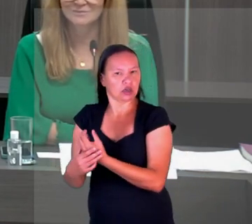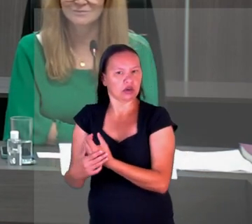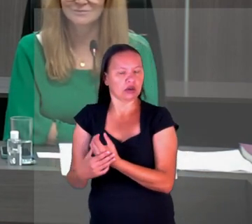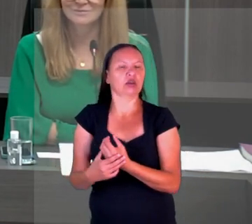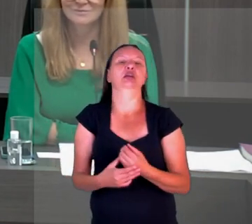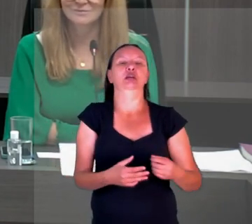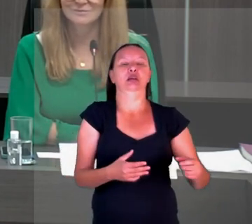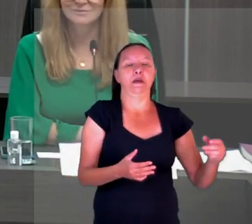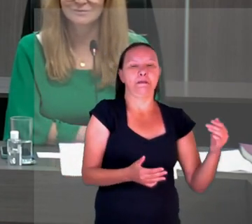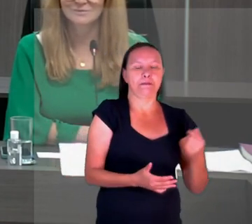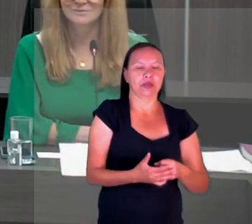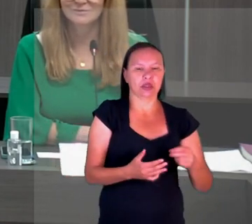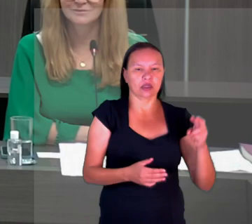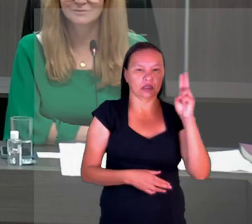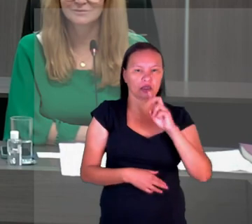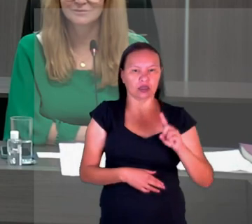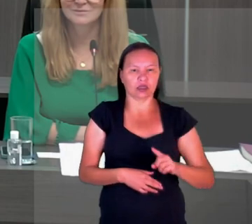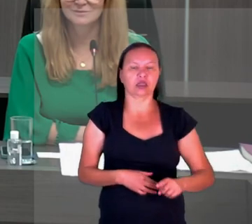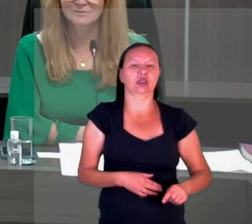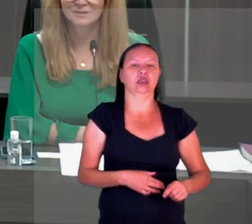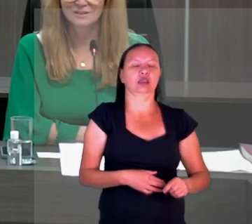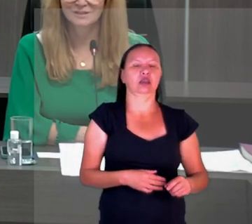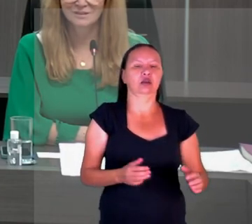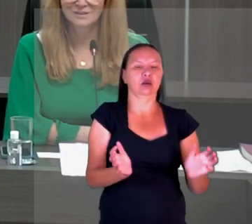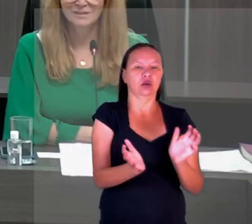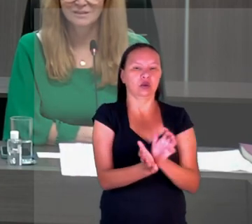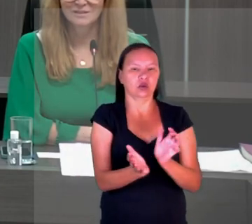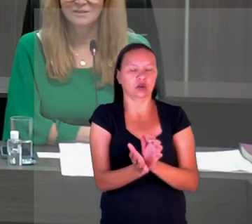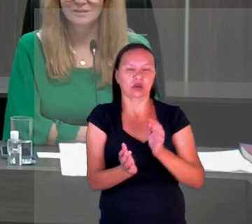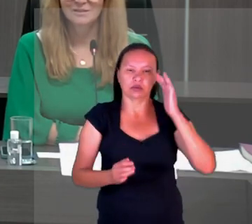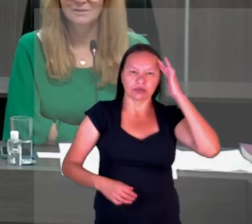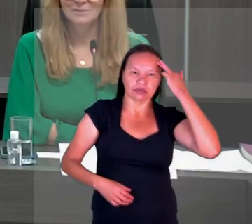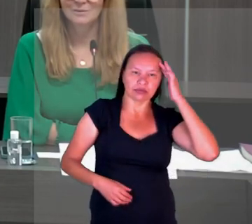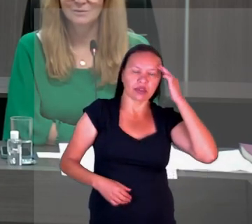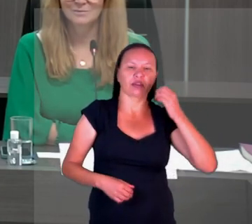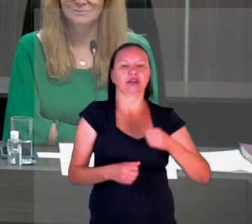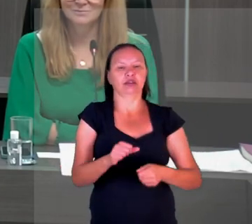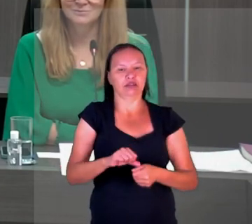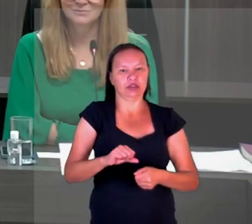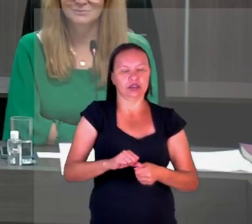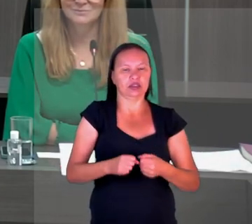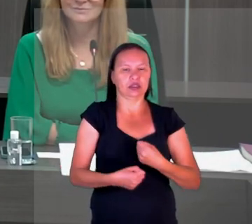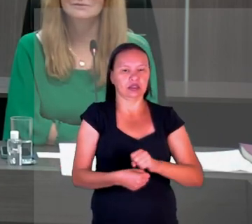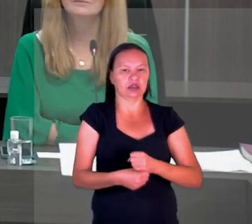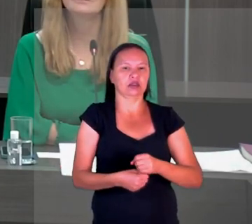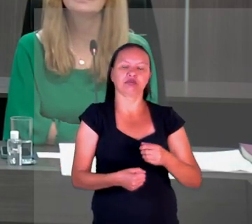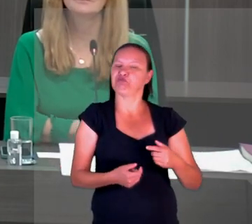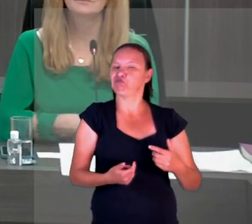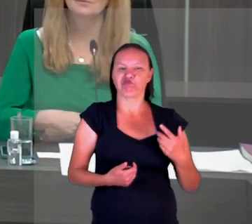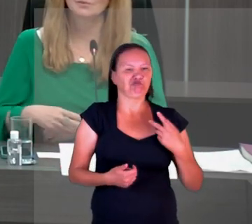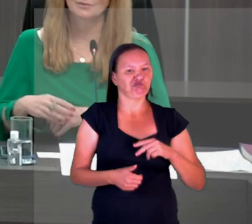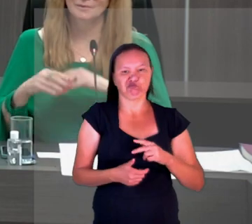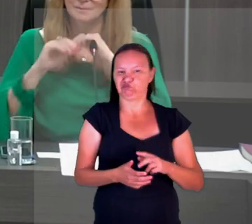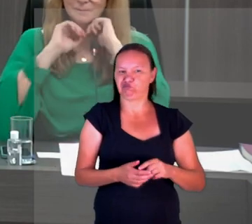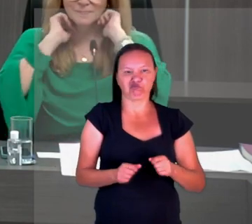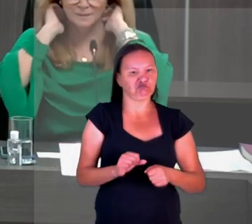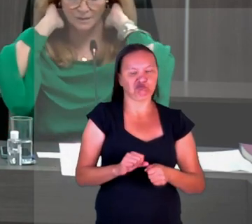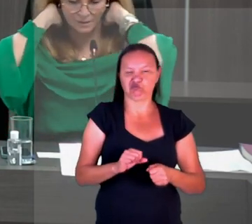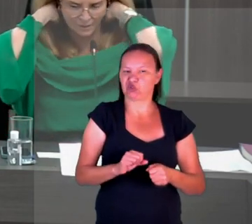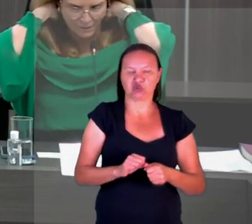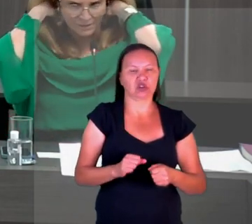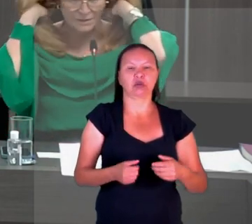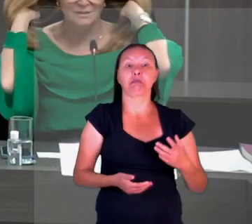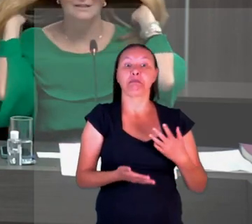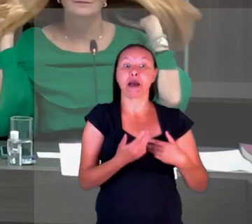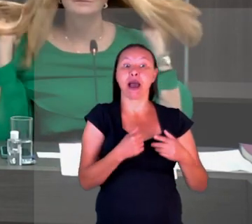real que a gente a ideia do grupo era fazer nesse ano e não foi possível mas que a gente se Deus quiser no ano que vem a gente vai